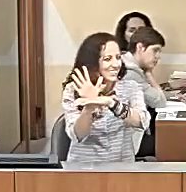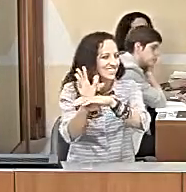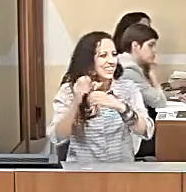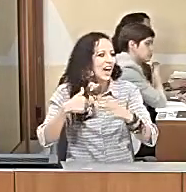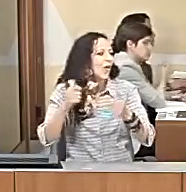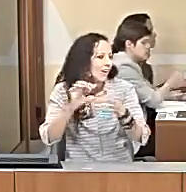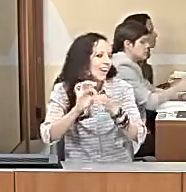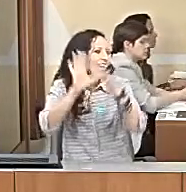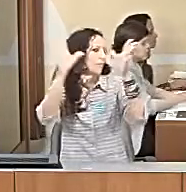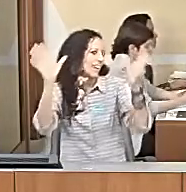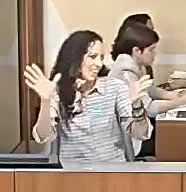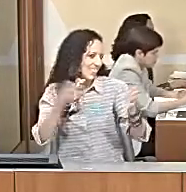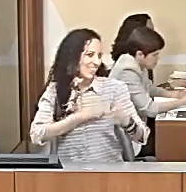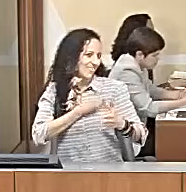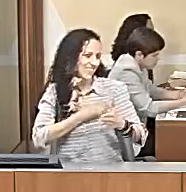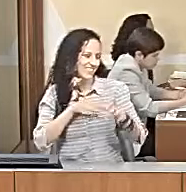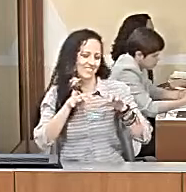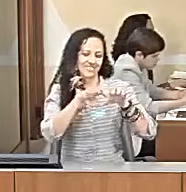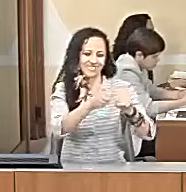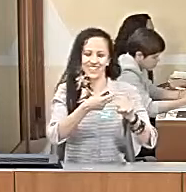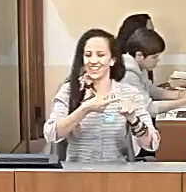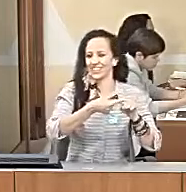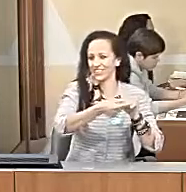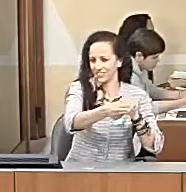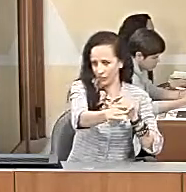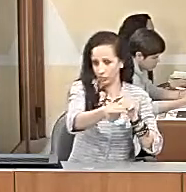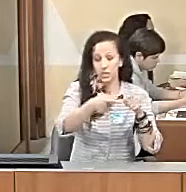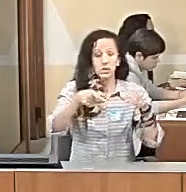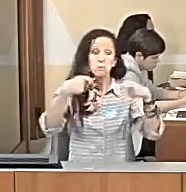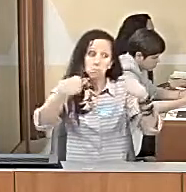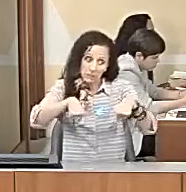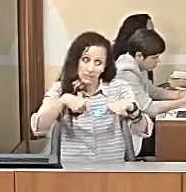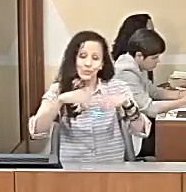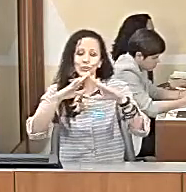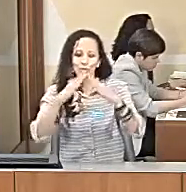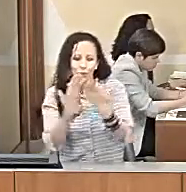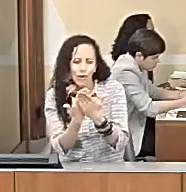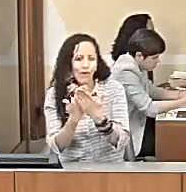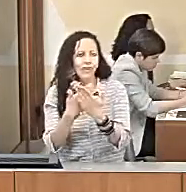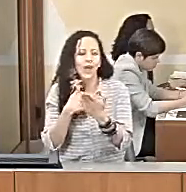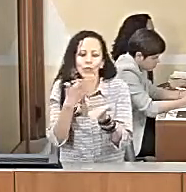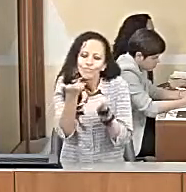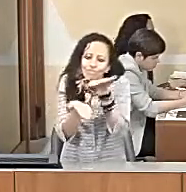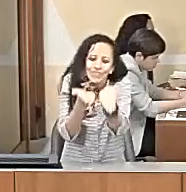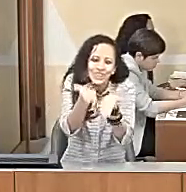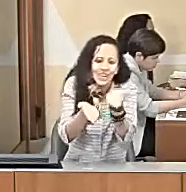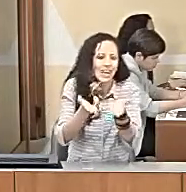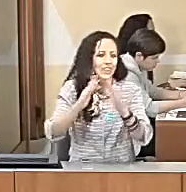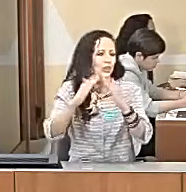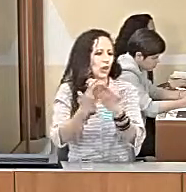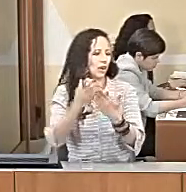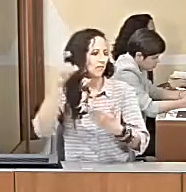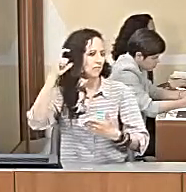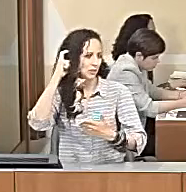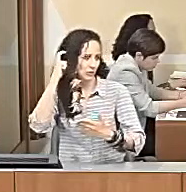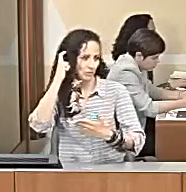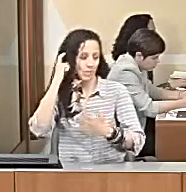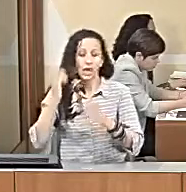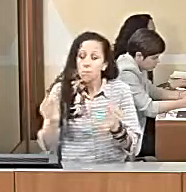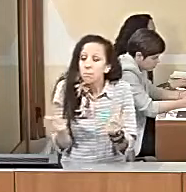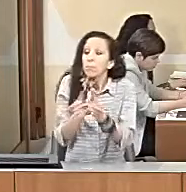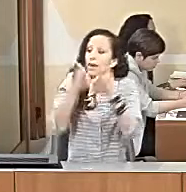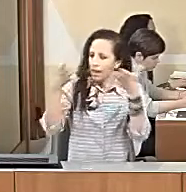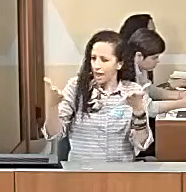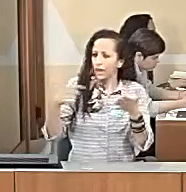A possibilidade de nós termos, e também quando, na nossa última audiência, do CAS continuar nas dependências em